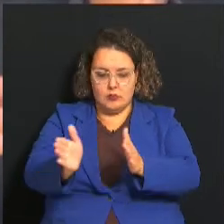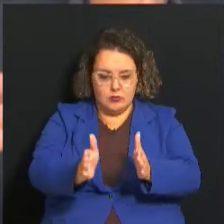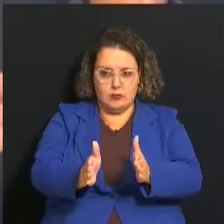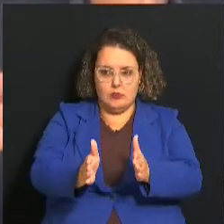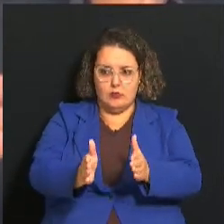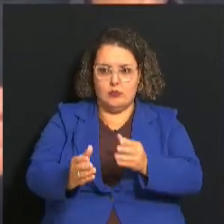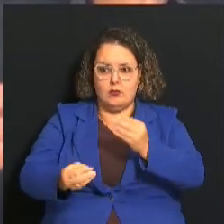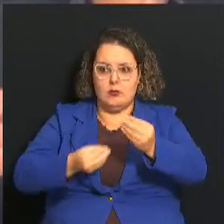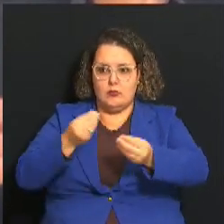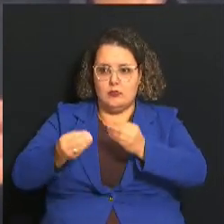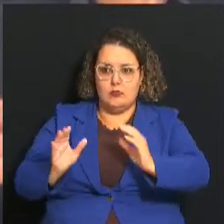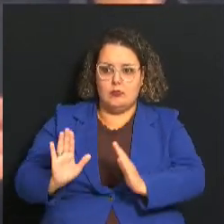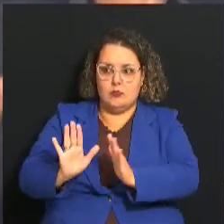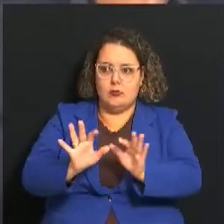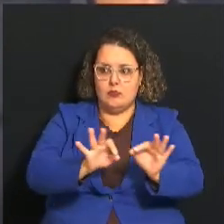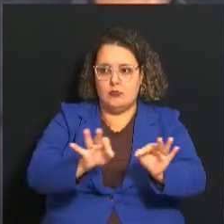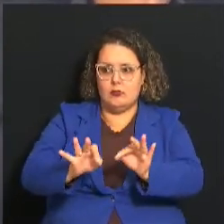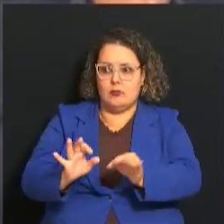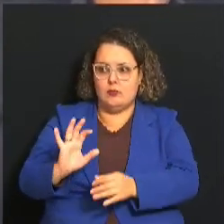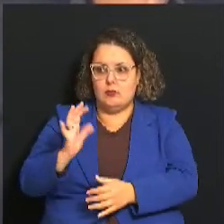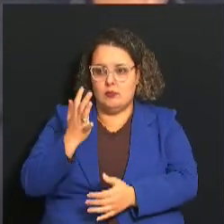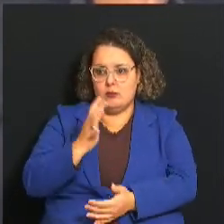frente vai se organizar e funcionar.